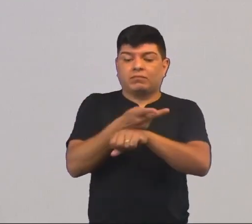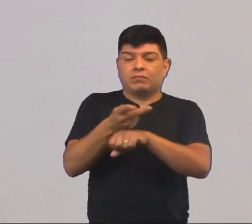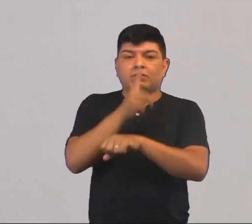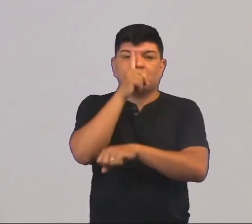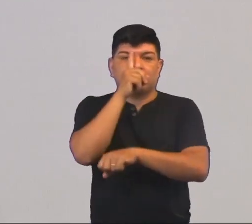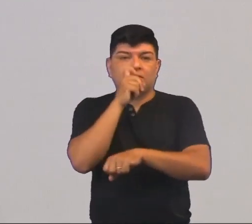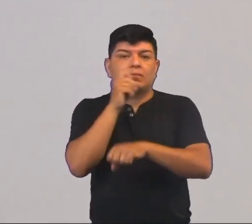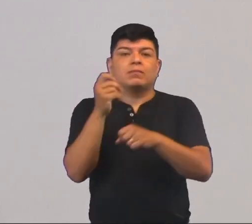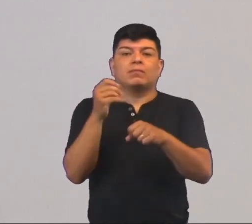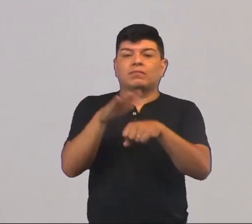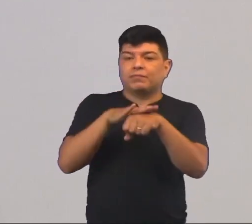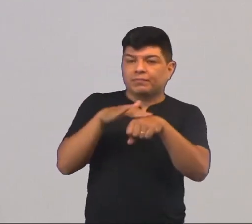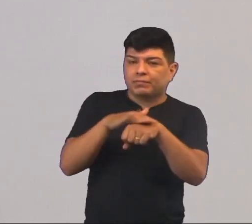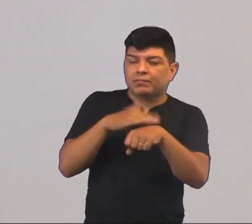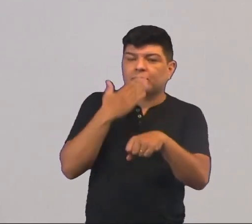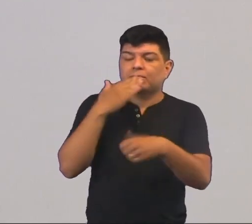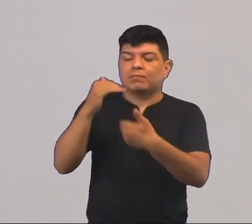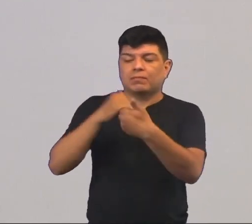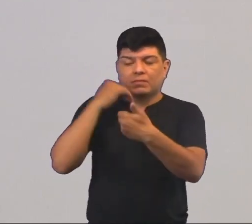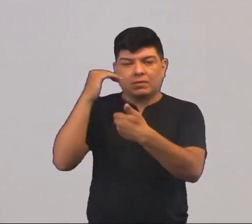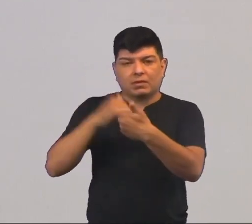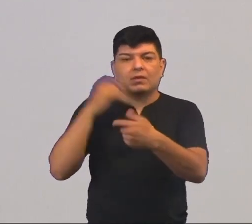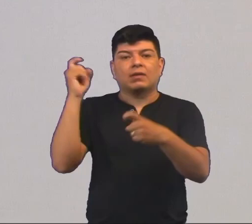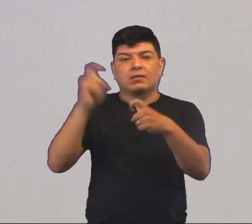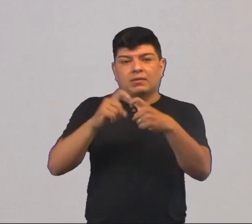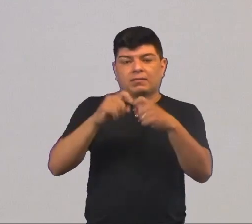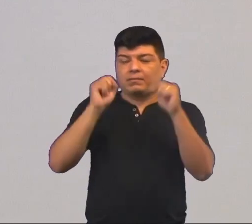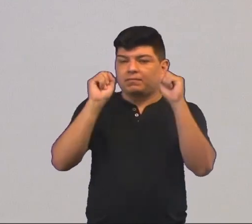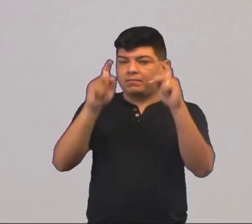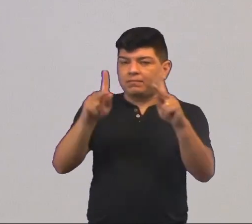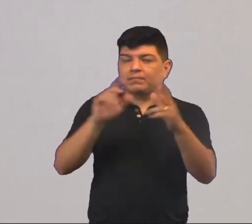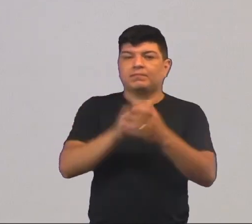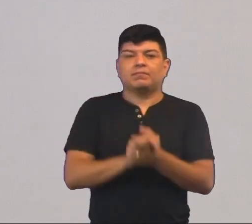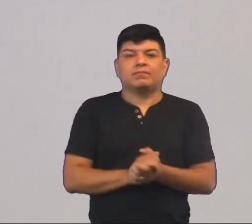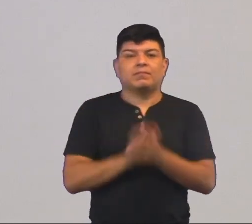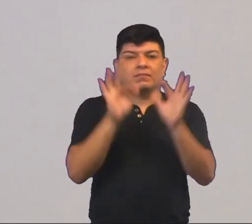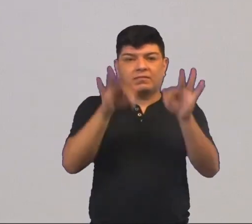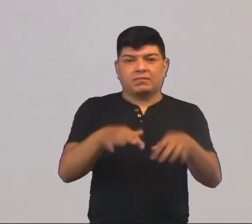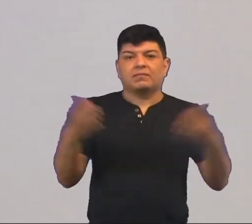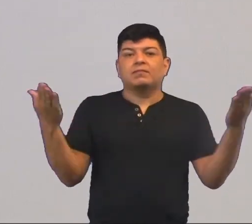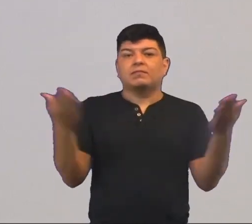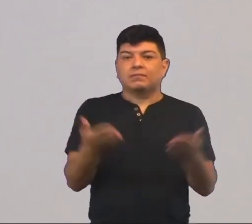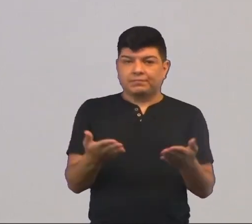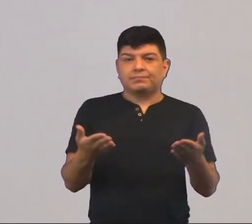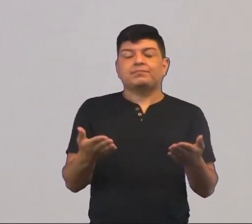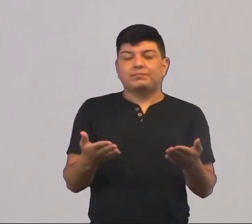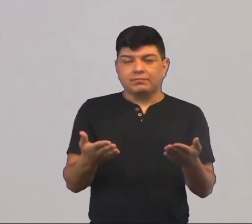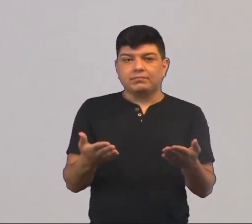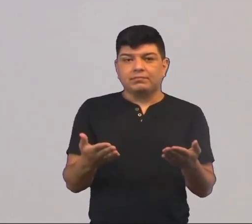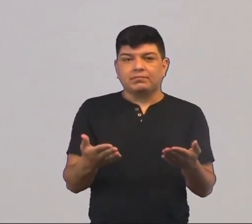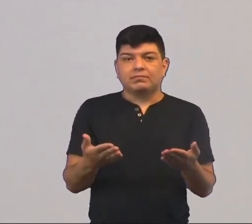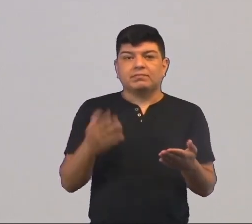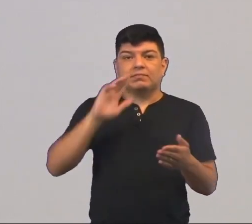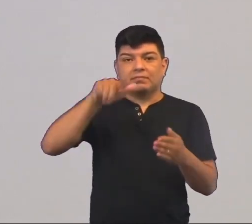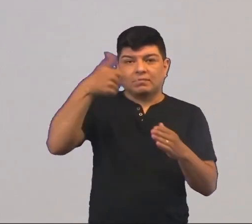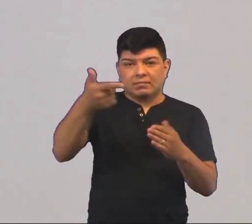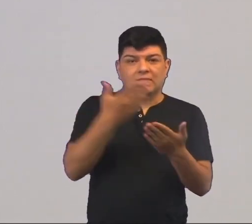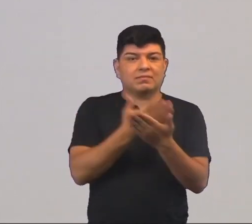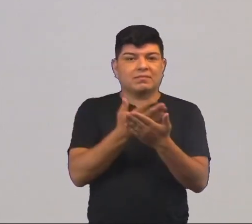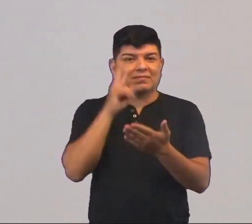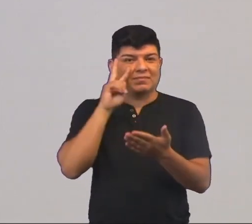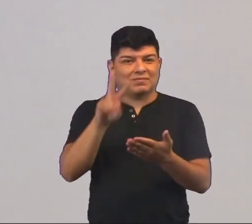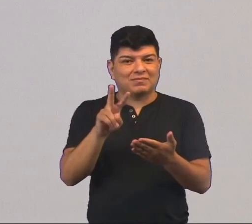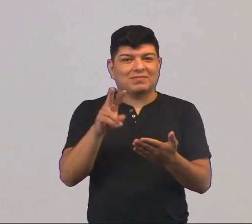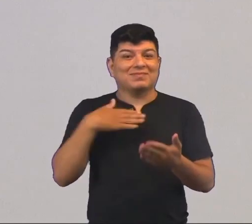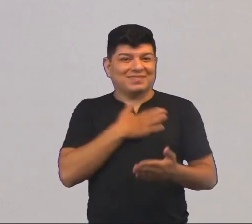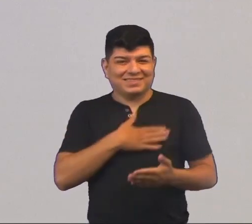pais, converse com eles, peça orientação médica, certinho? Nós vamos finalizar por aqui e eu te vejo na próxima